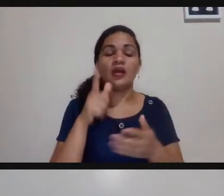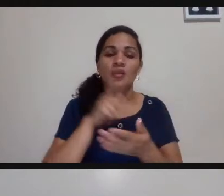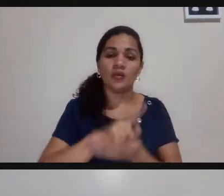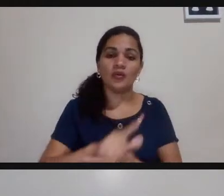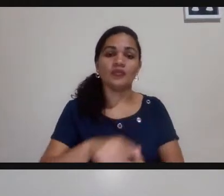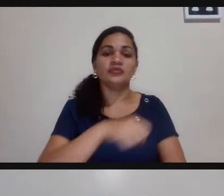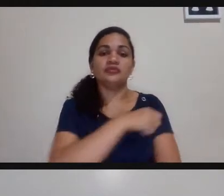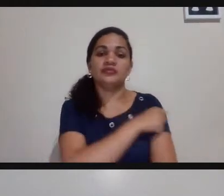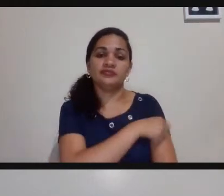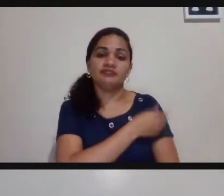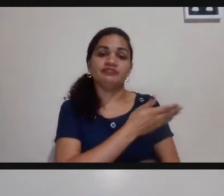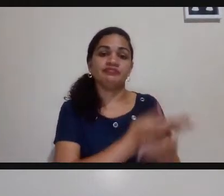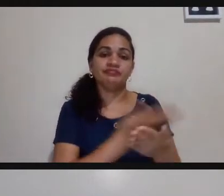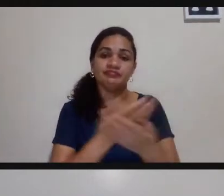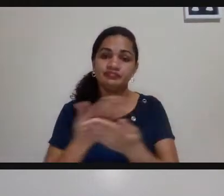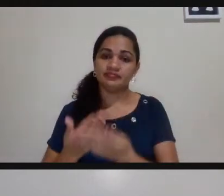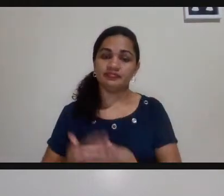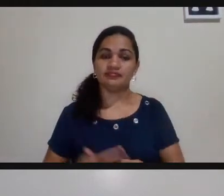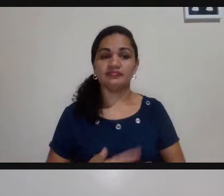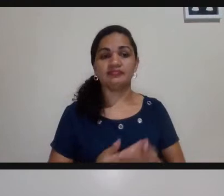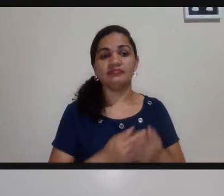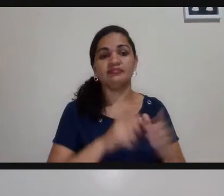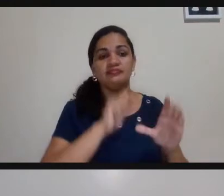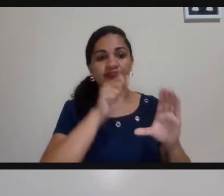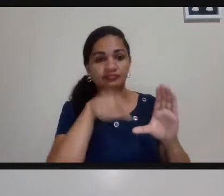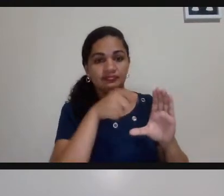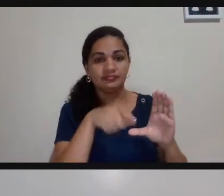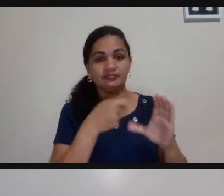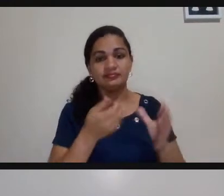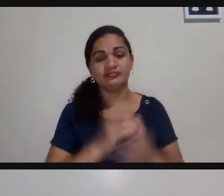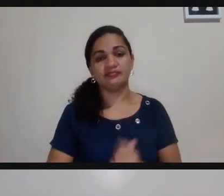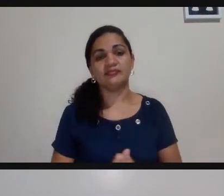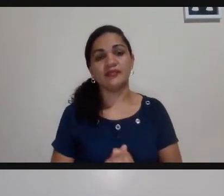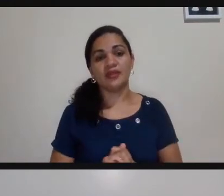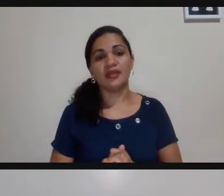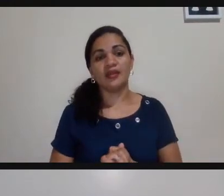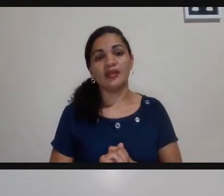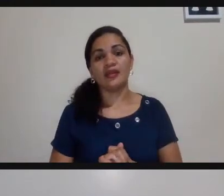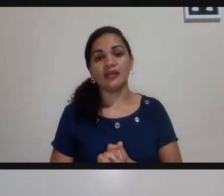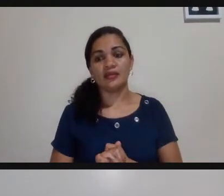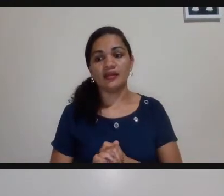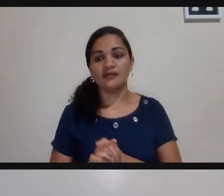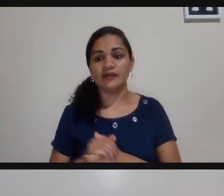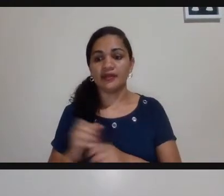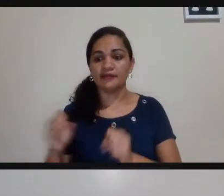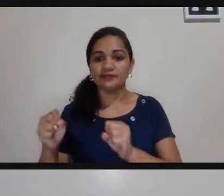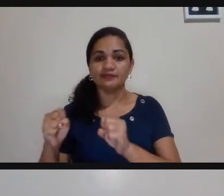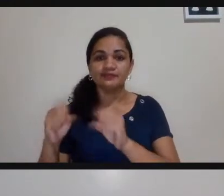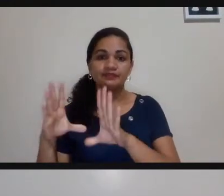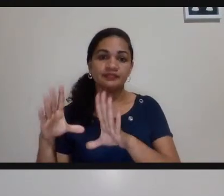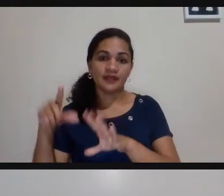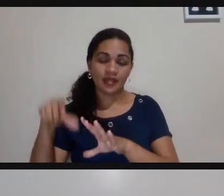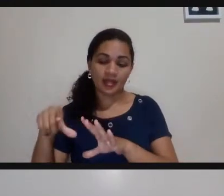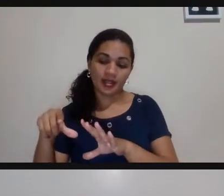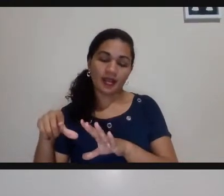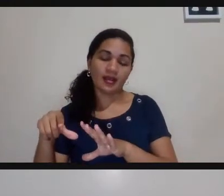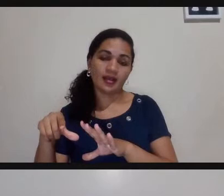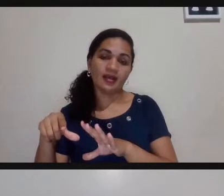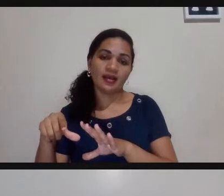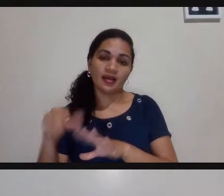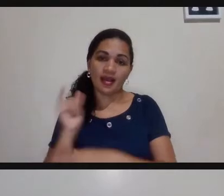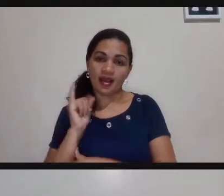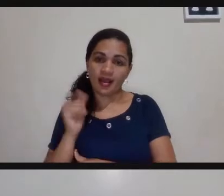enfim assistindo aqueles filmes cliente que também E aí ele vai mandar ligar as termelétricas e cara ligar uma termelétrica